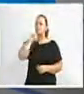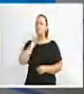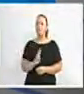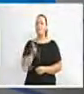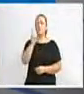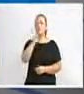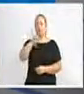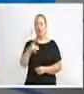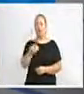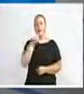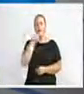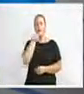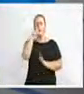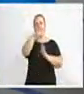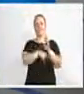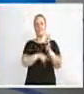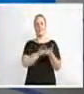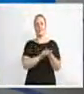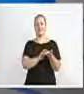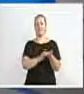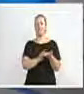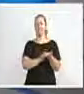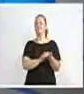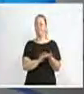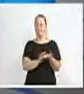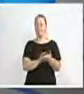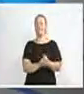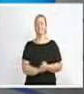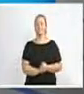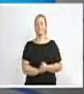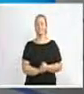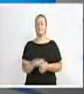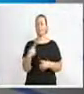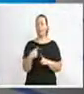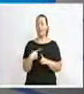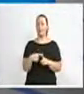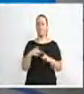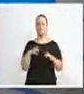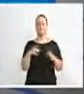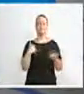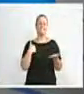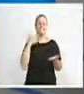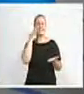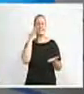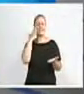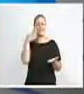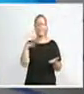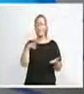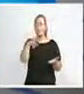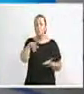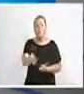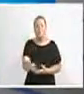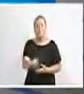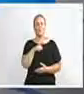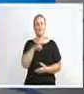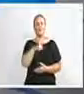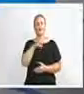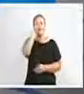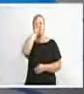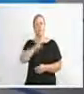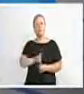esse projeto em braille, porque a gente sabe que todos têm o direito de ir e vir, e o deficiente visual também tem.